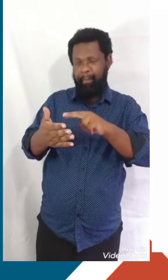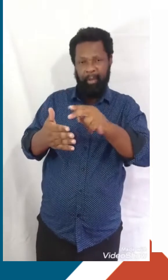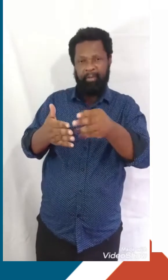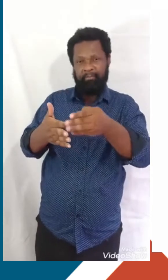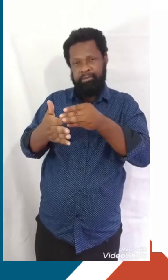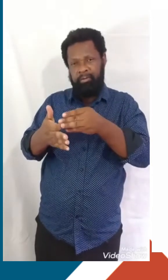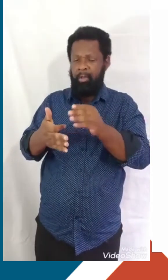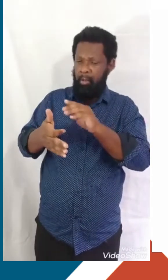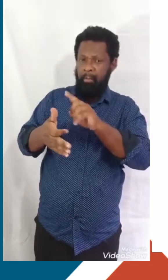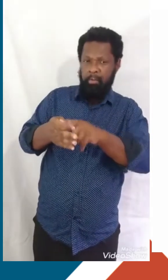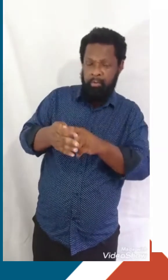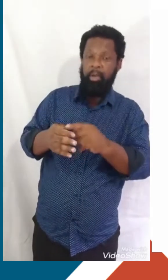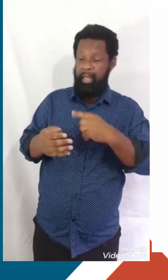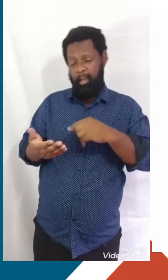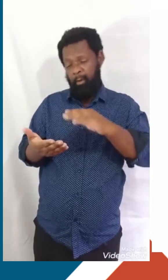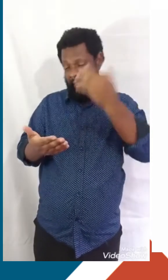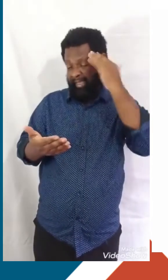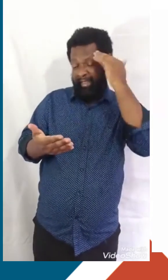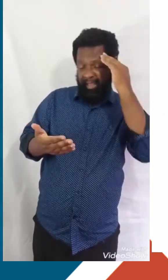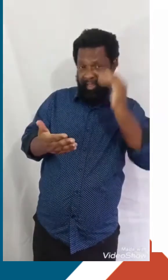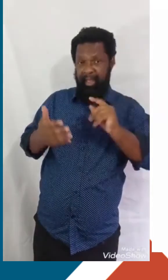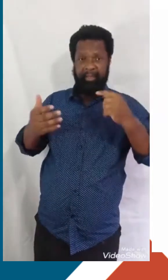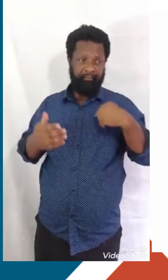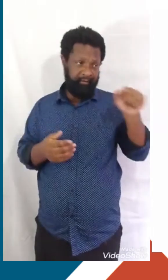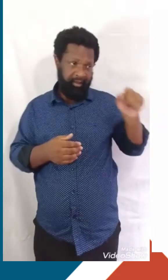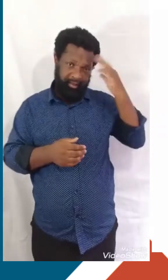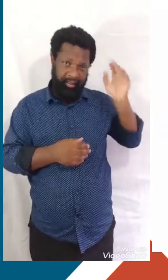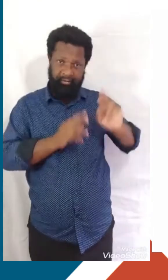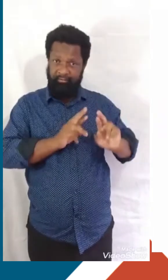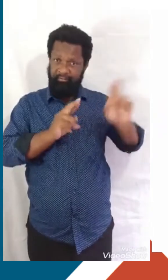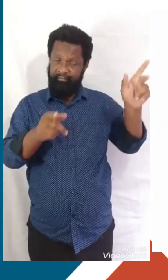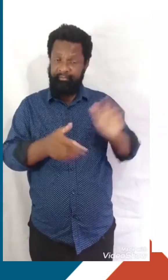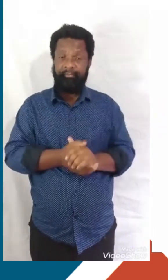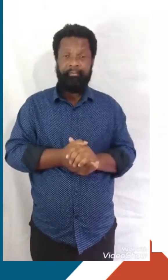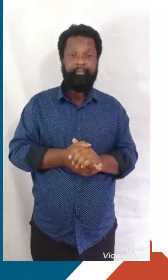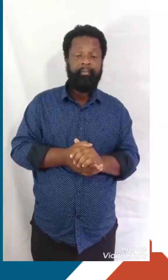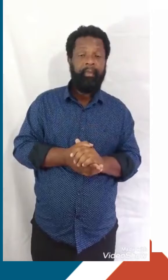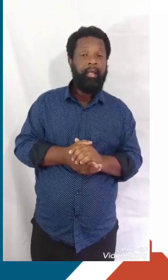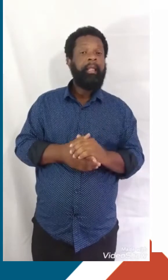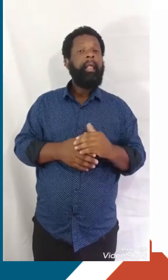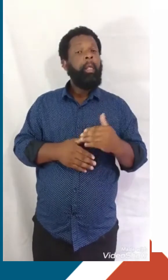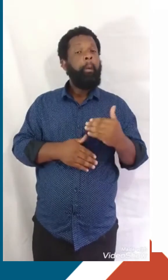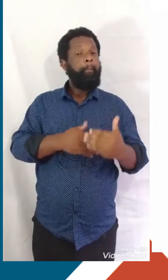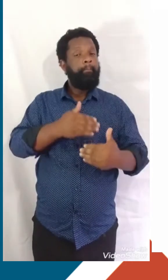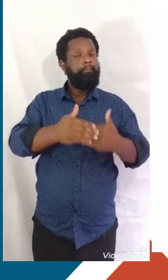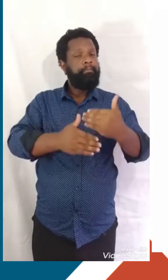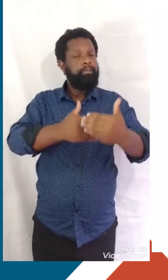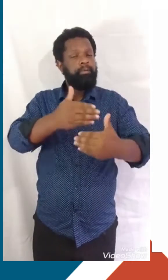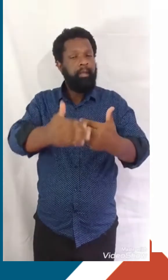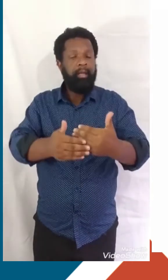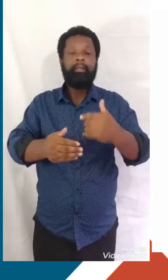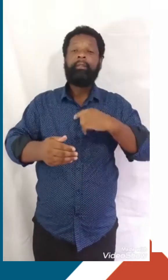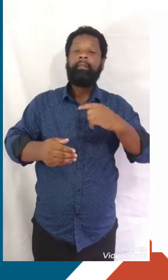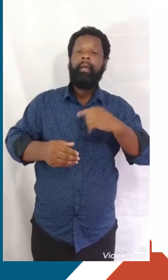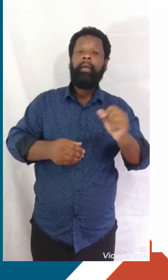sendo possível inúmeras interpretações. No poema Processo, um movimento chamado Poema